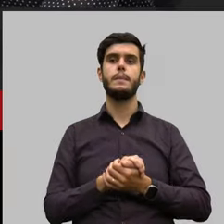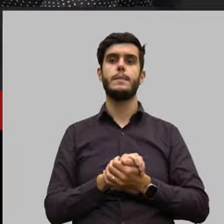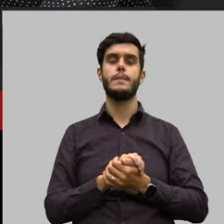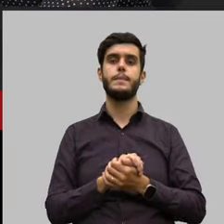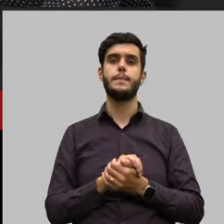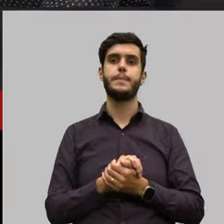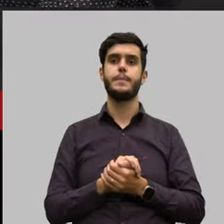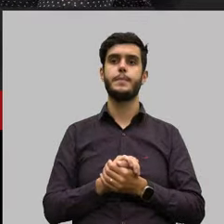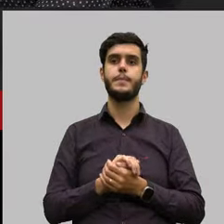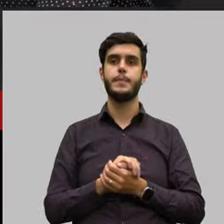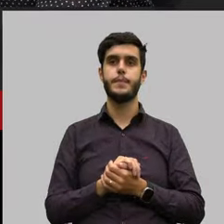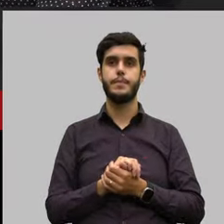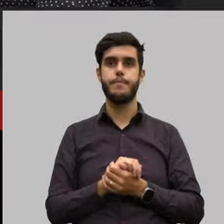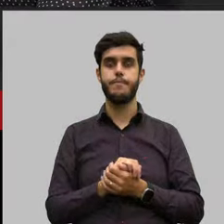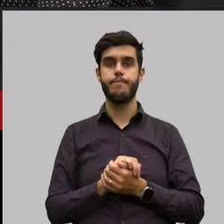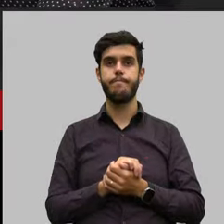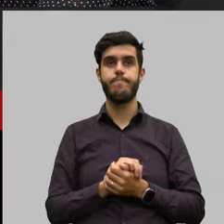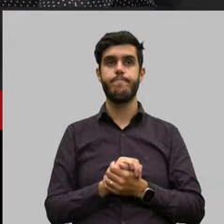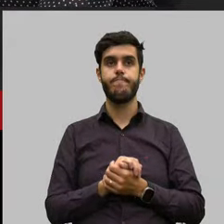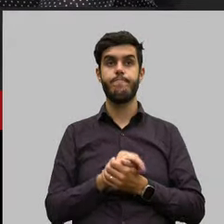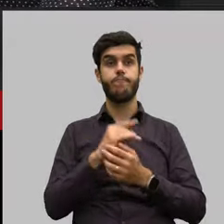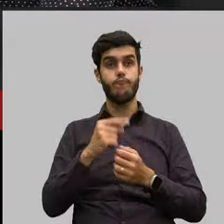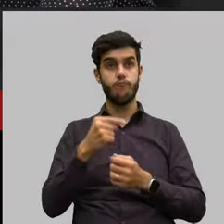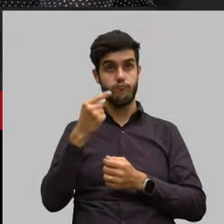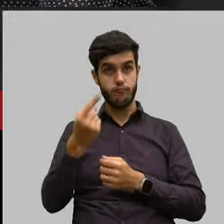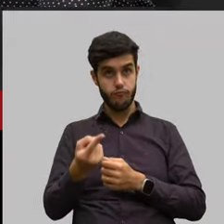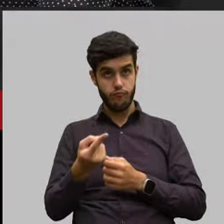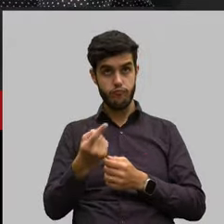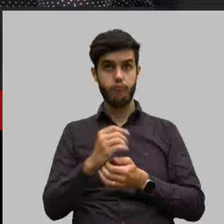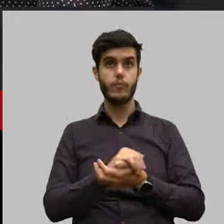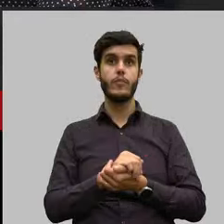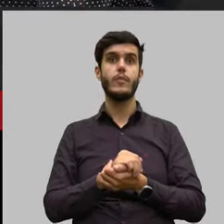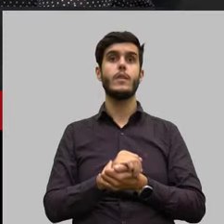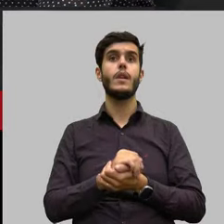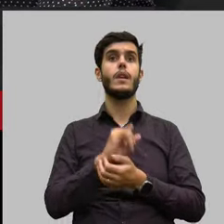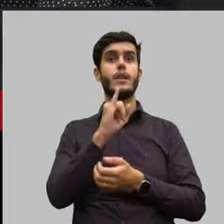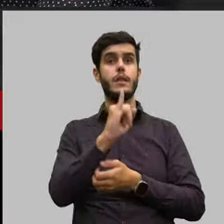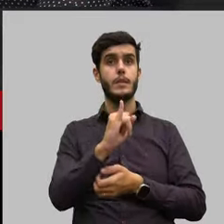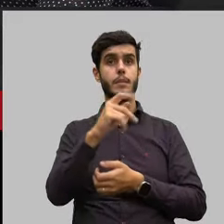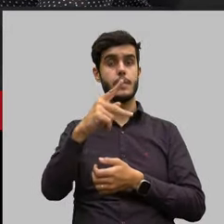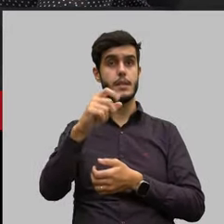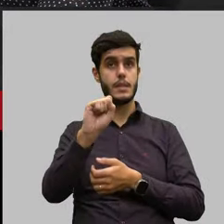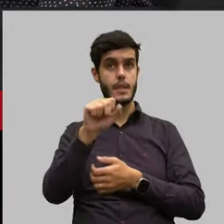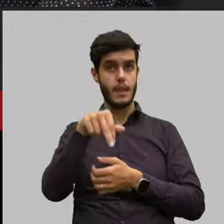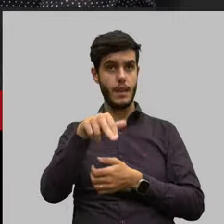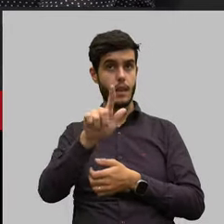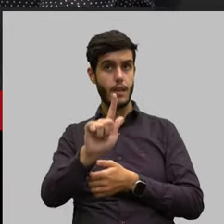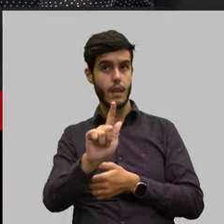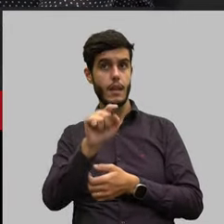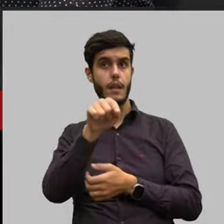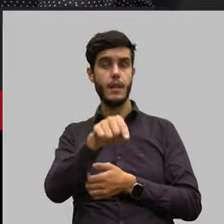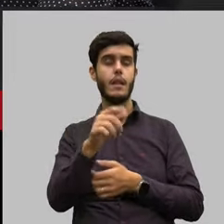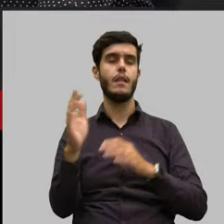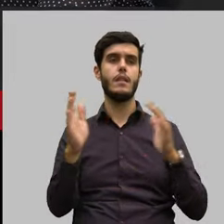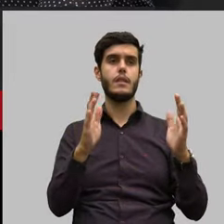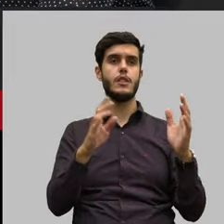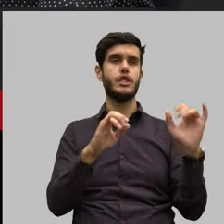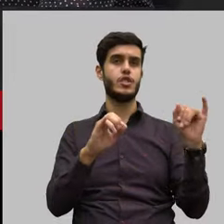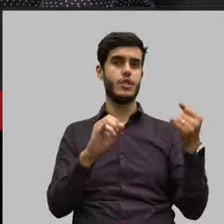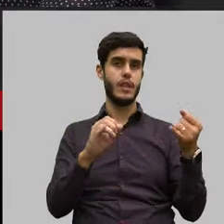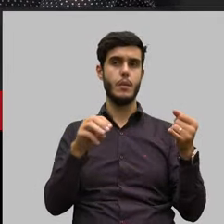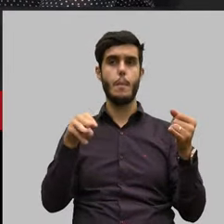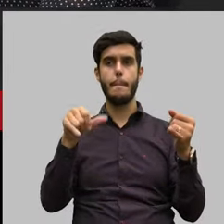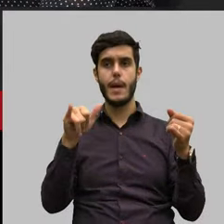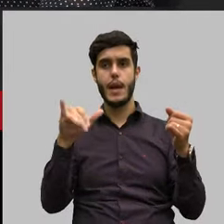estruturais seguindo pro Instituto de Previdência do do Estado de Minas Gerais ipseng a gente teve entre Janeiro e maio de 2024